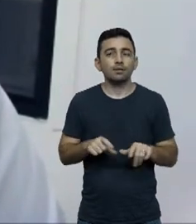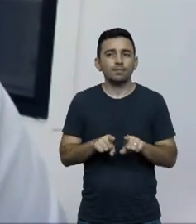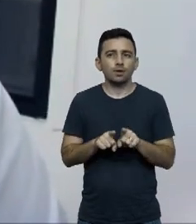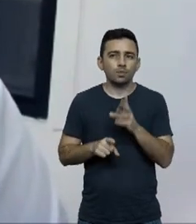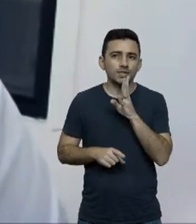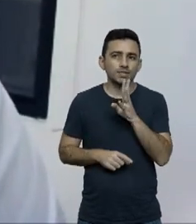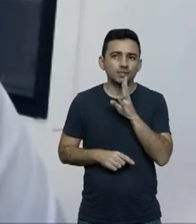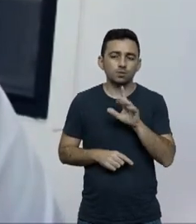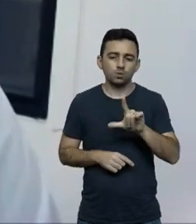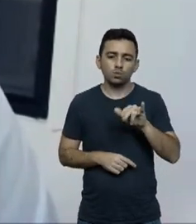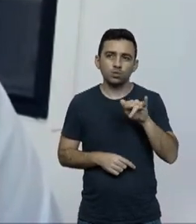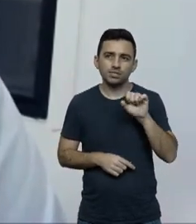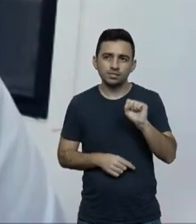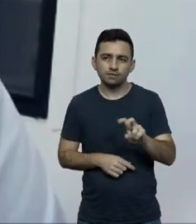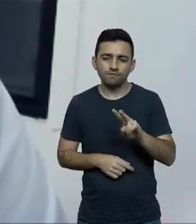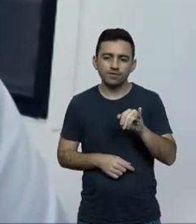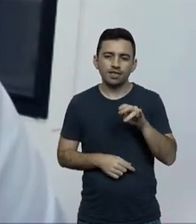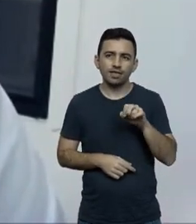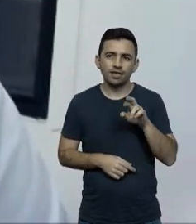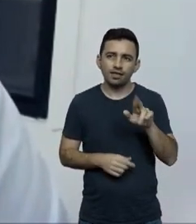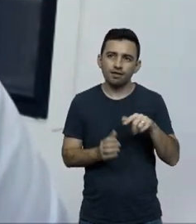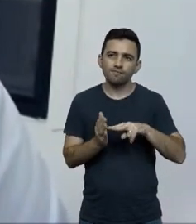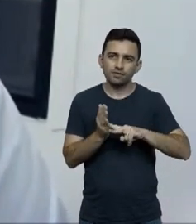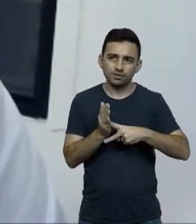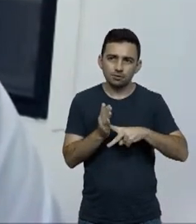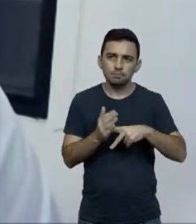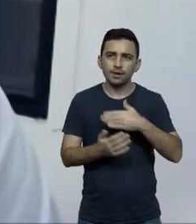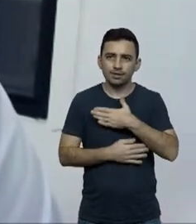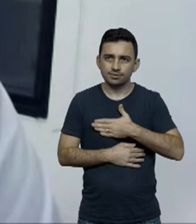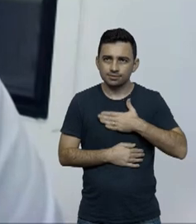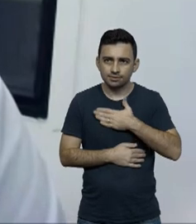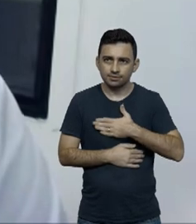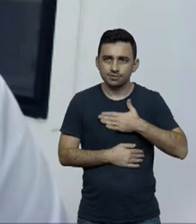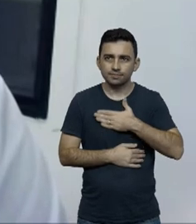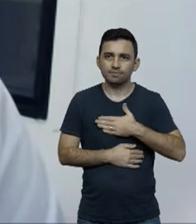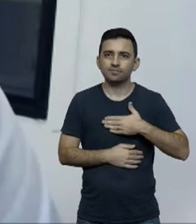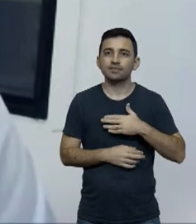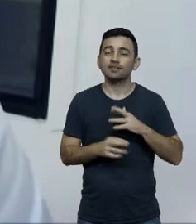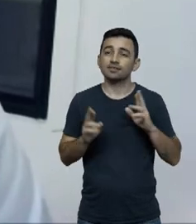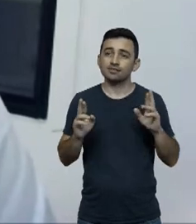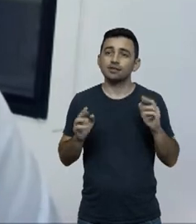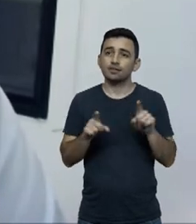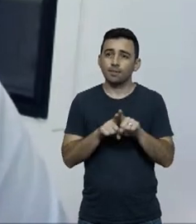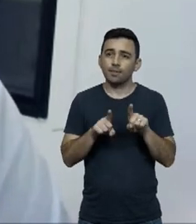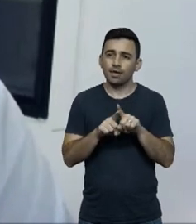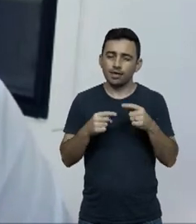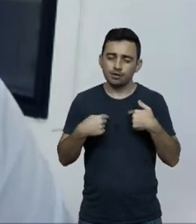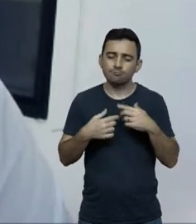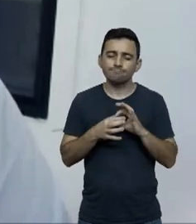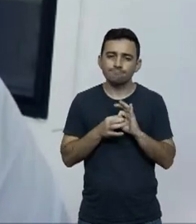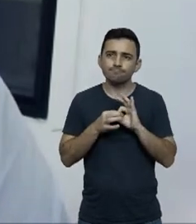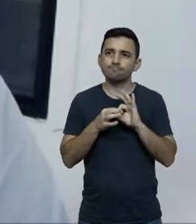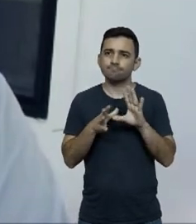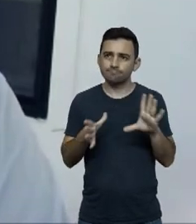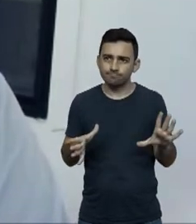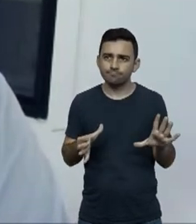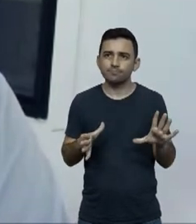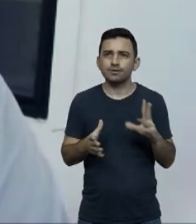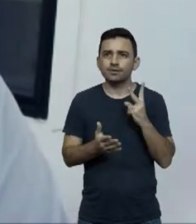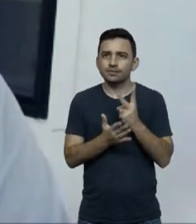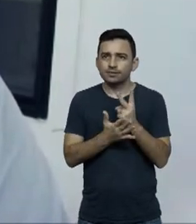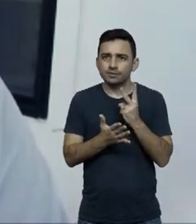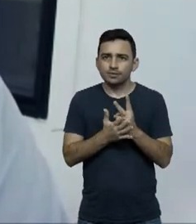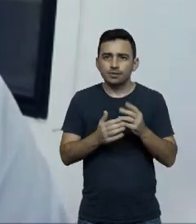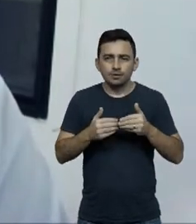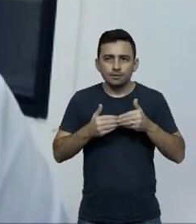também o senhor Luiz Carlos Vieira do sindicato prazer e quero desejar dizer que também estou à disposição mas sempre